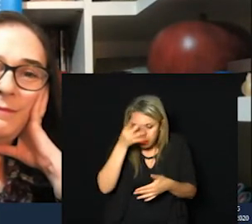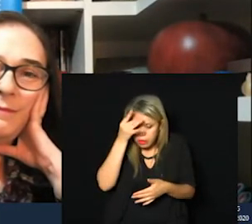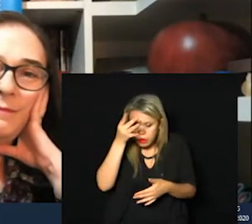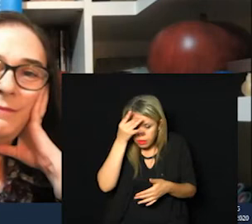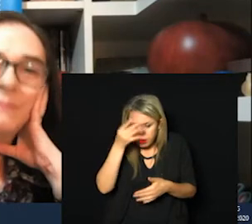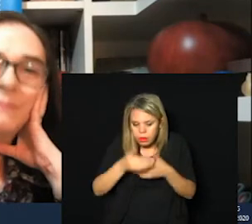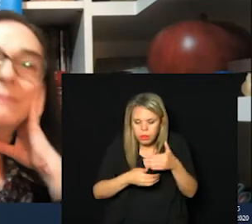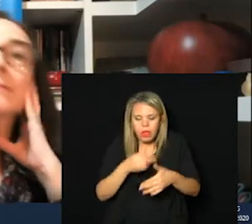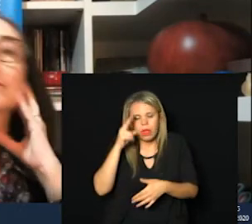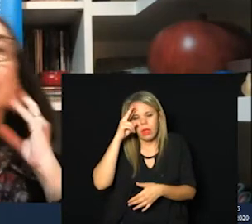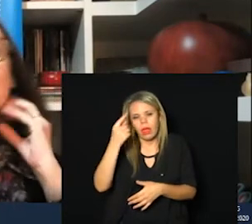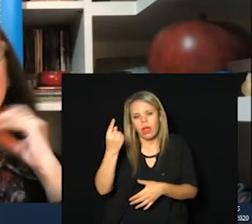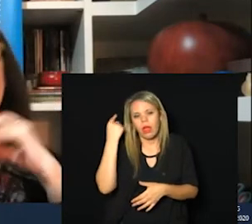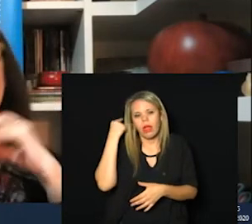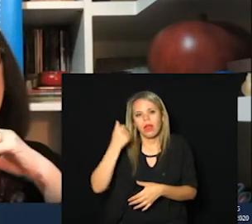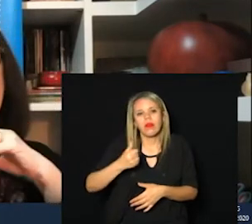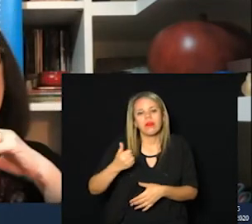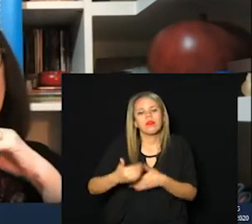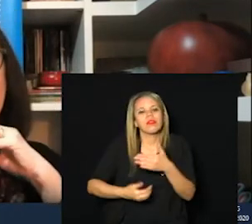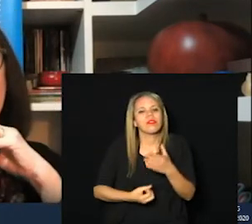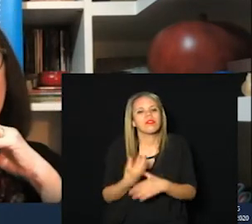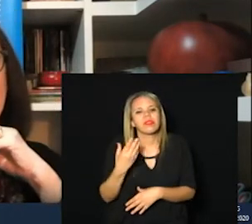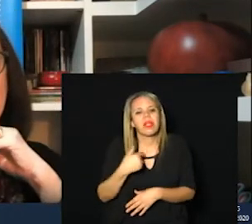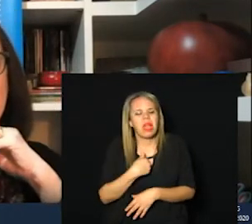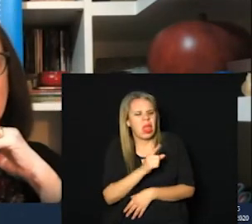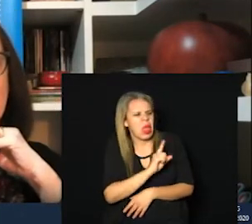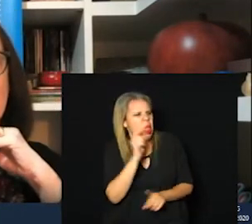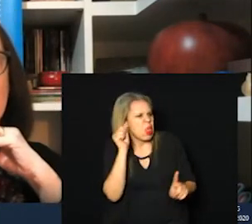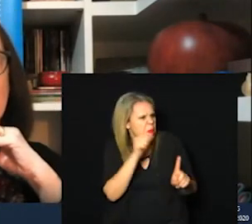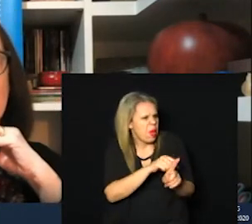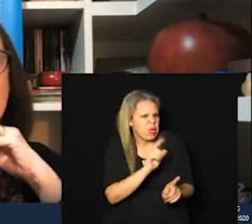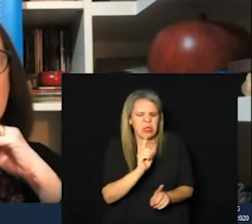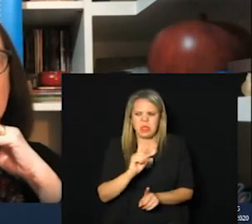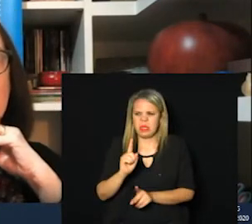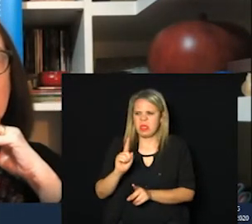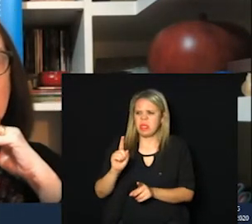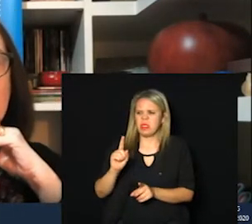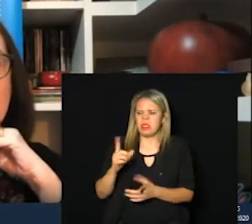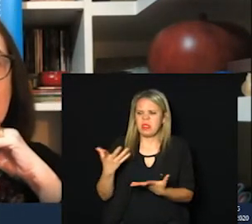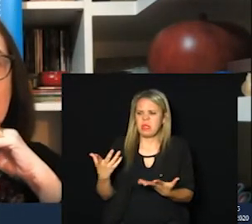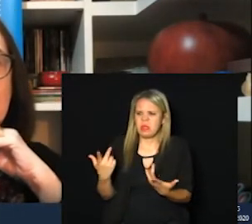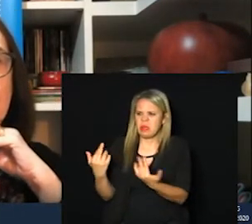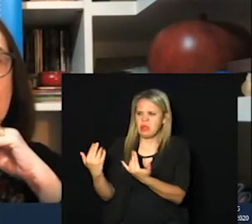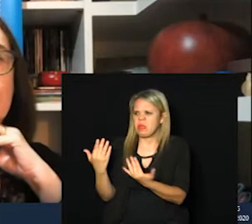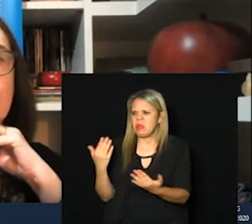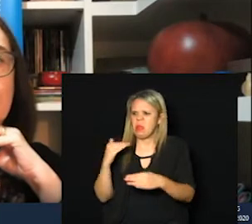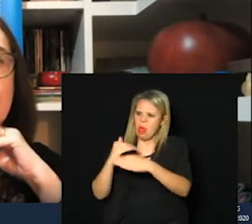Eu lembro que os primeiros relatos começavam assim, eu não bati, eu não revidei, eu não.